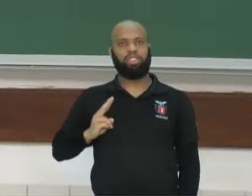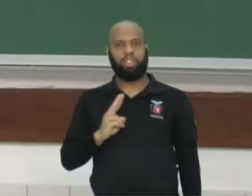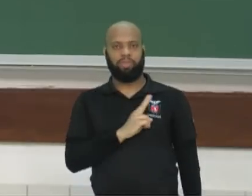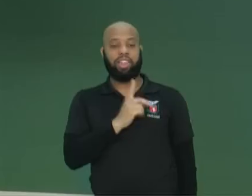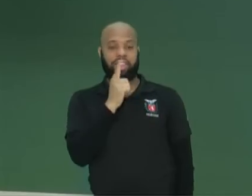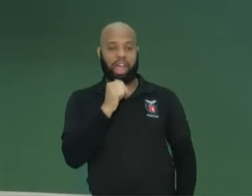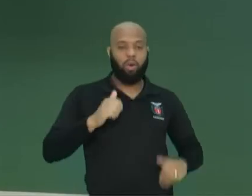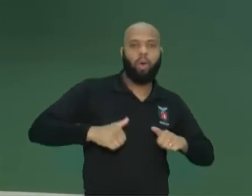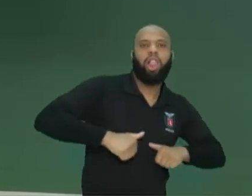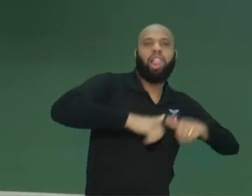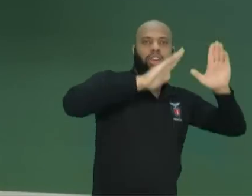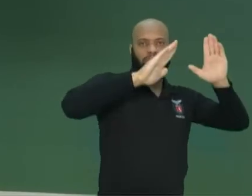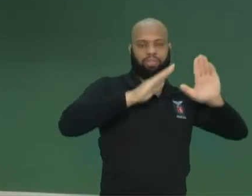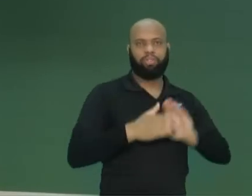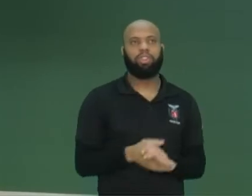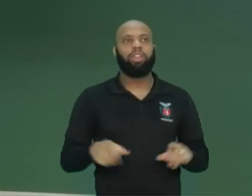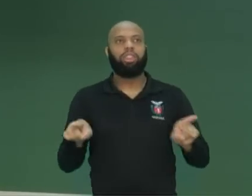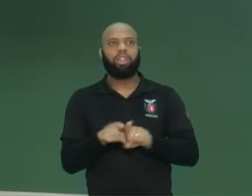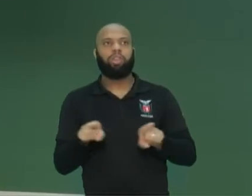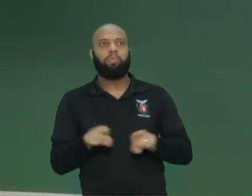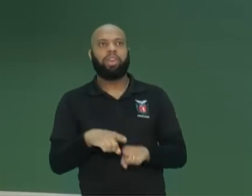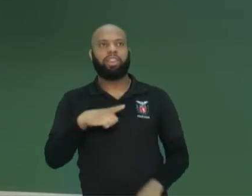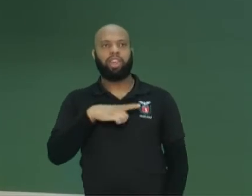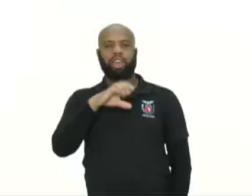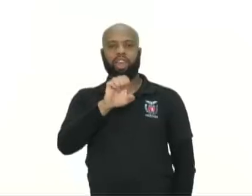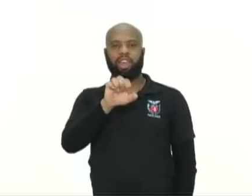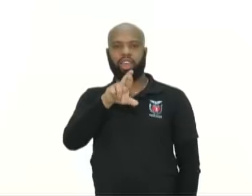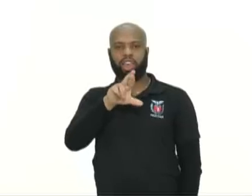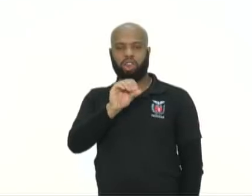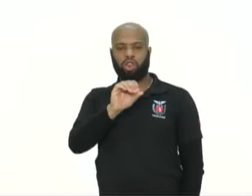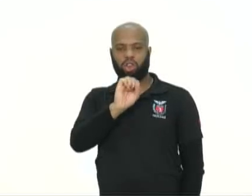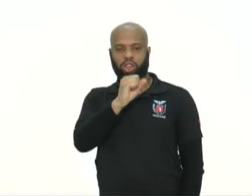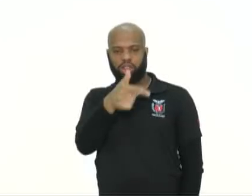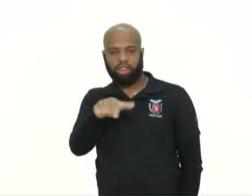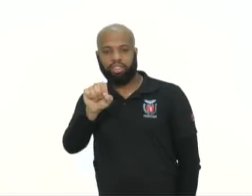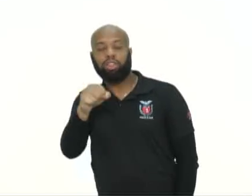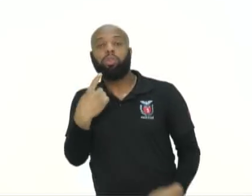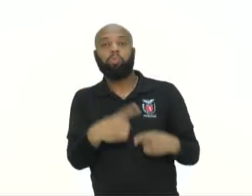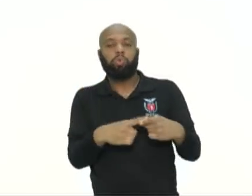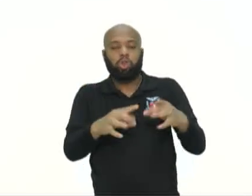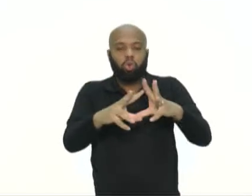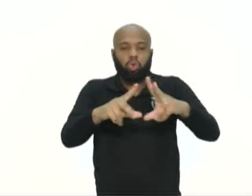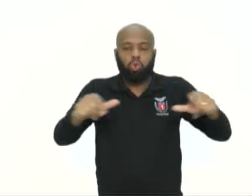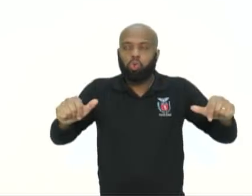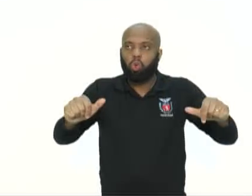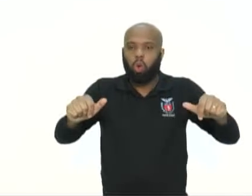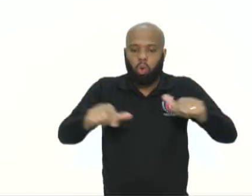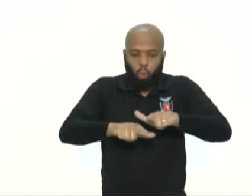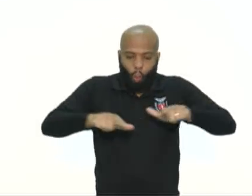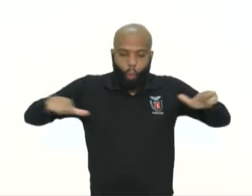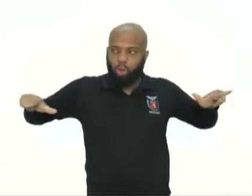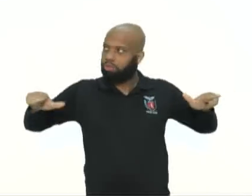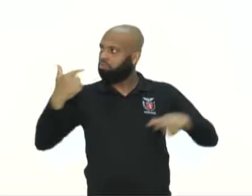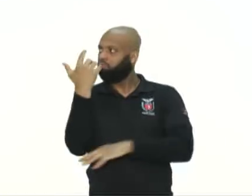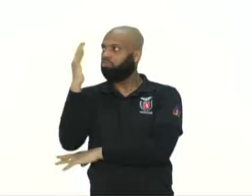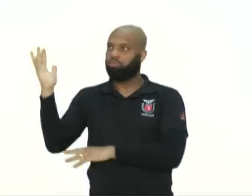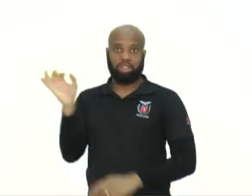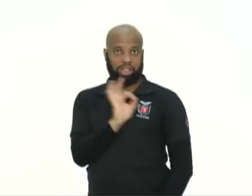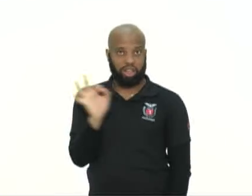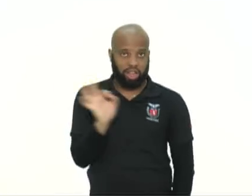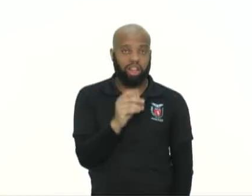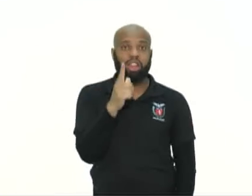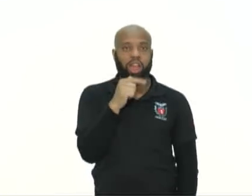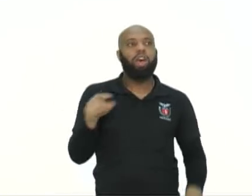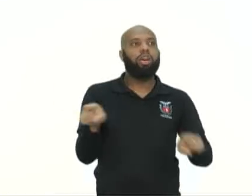solo, tá? A erosão também, já que o solo fica exposto, a água também de forma